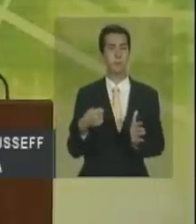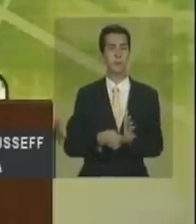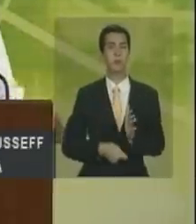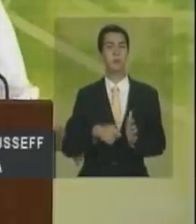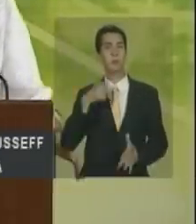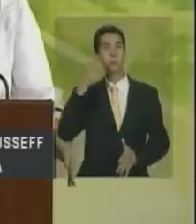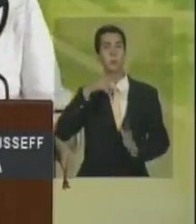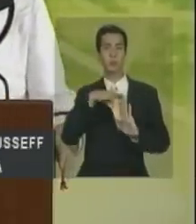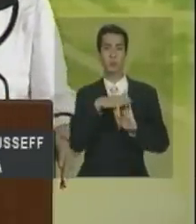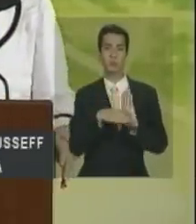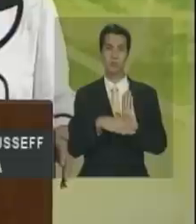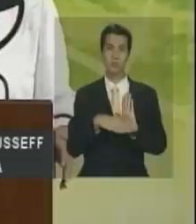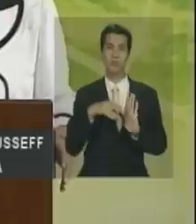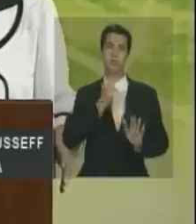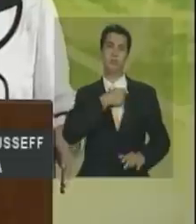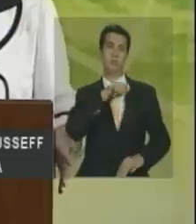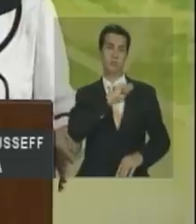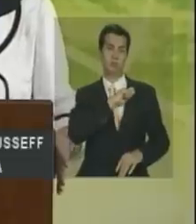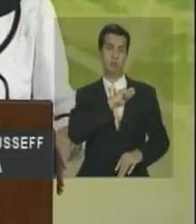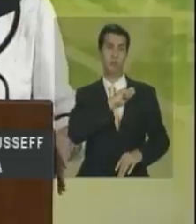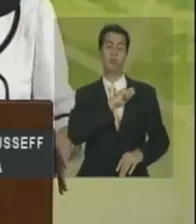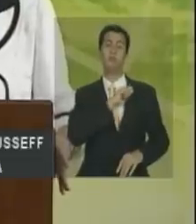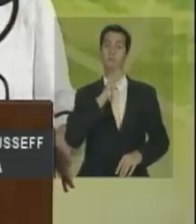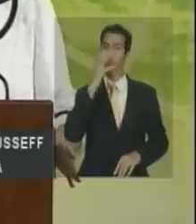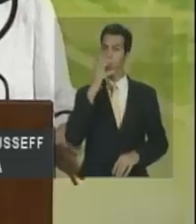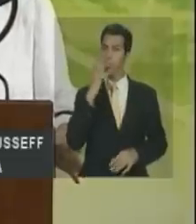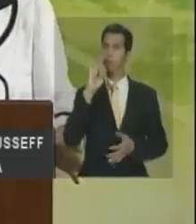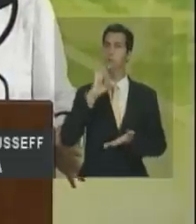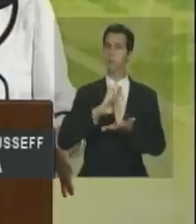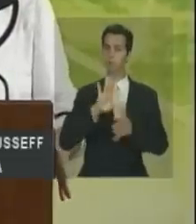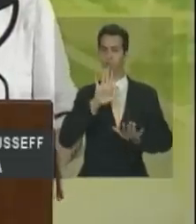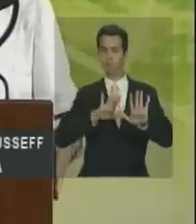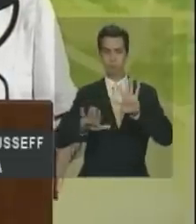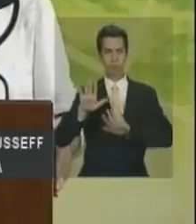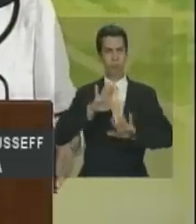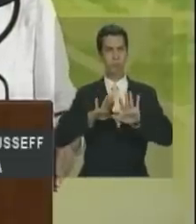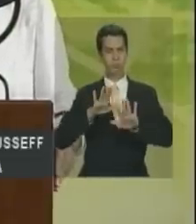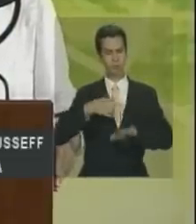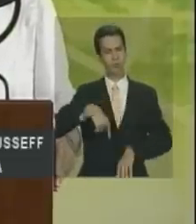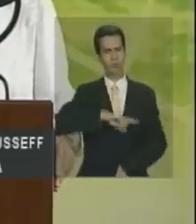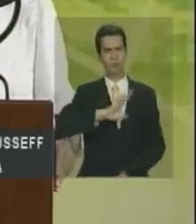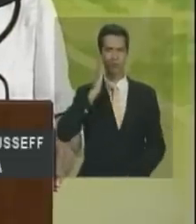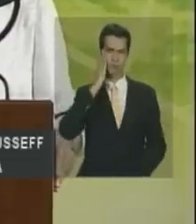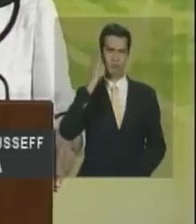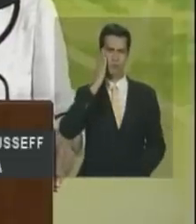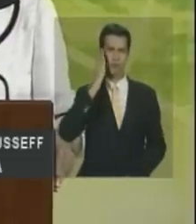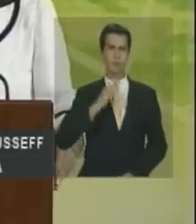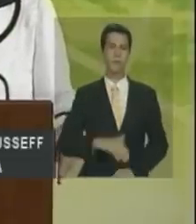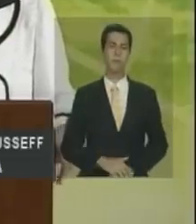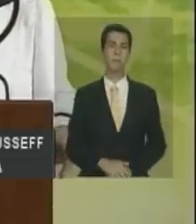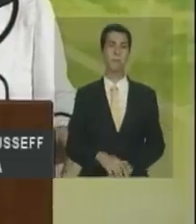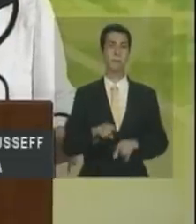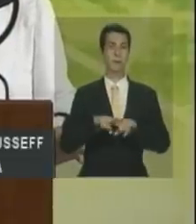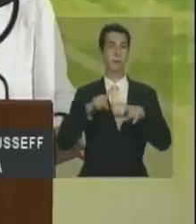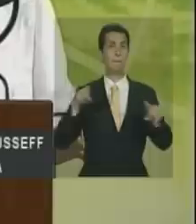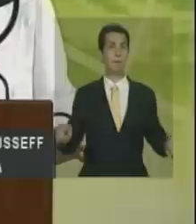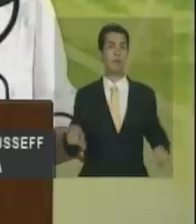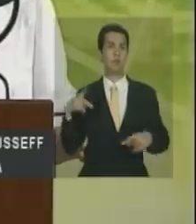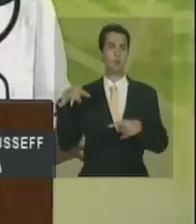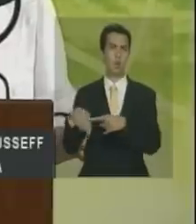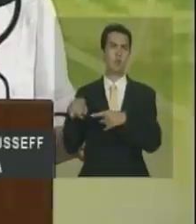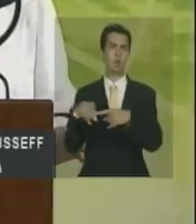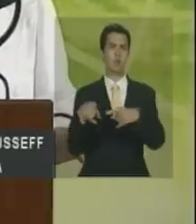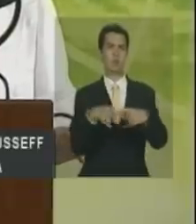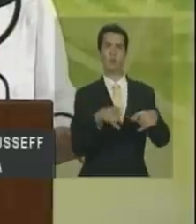ele impõe políticas fiscais sóbrias e cuidadosas. Nós sabemos disso. Mas corte indiscriminado